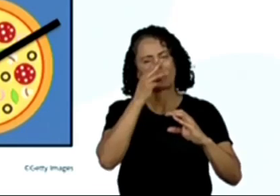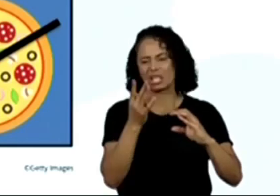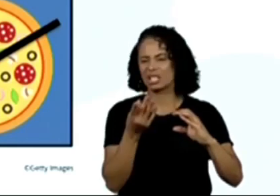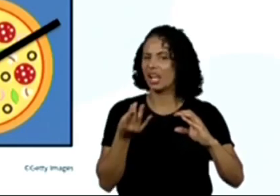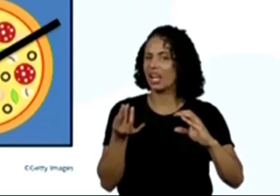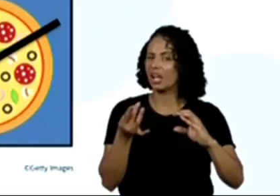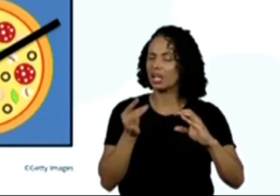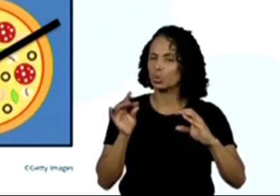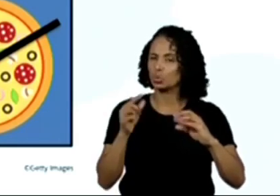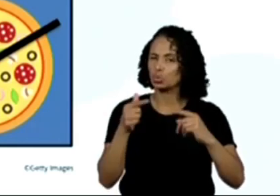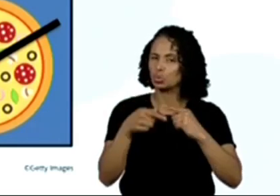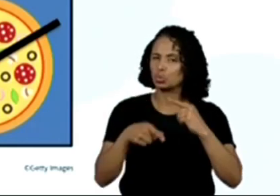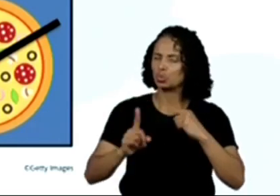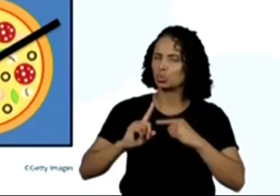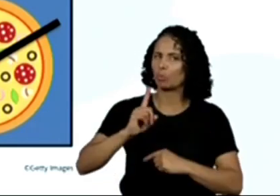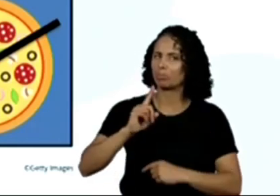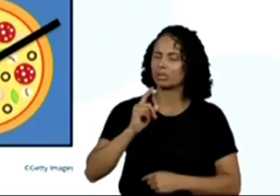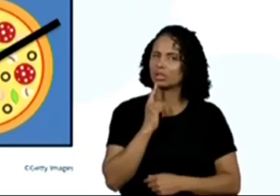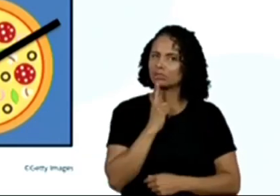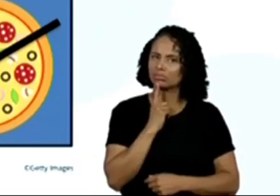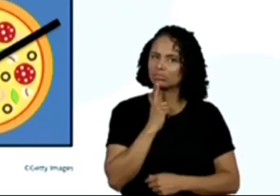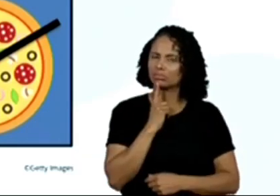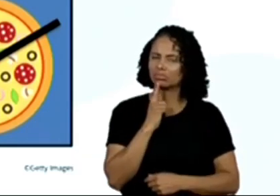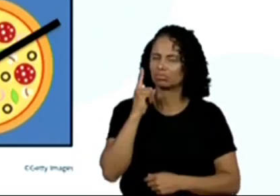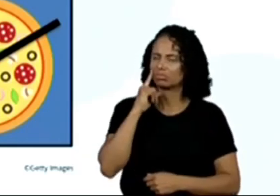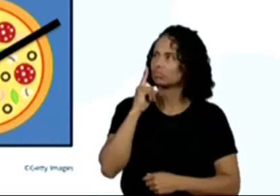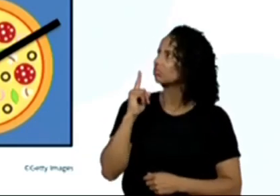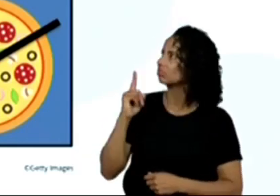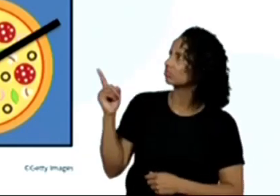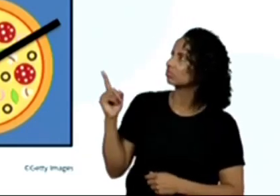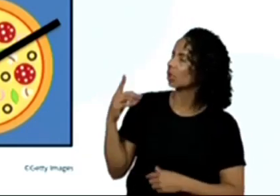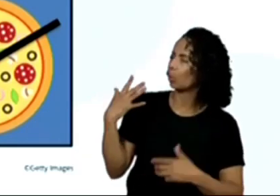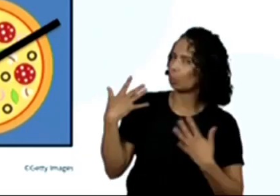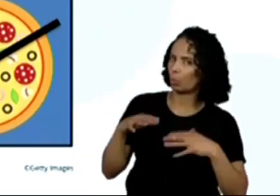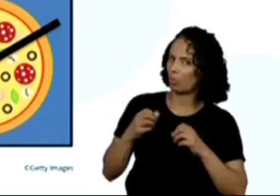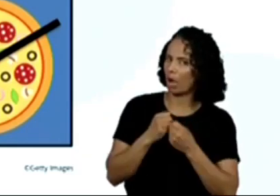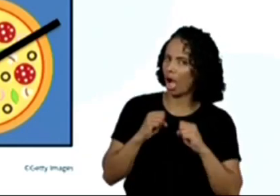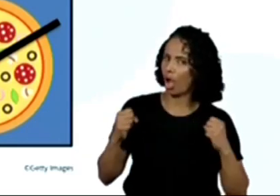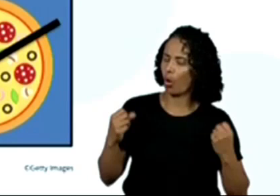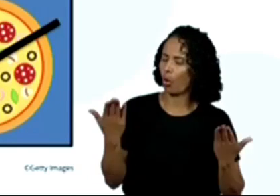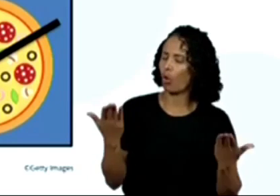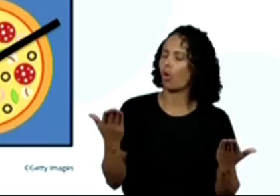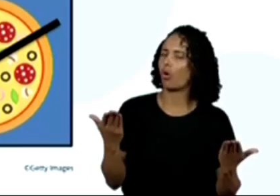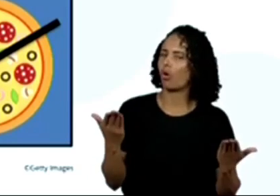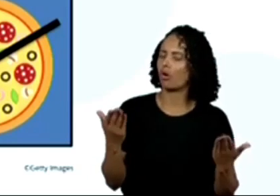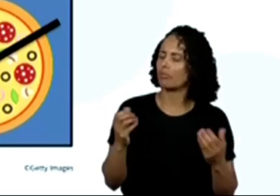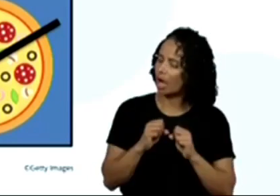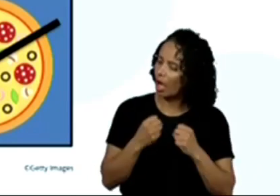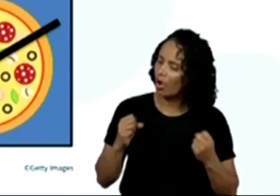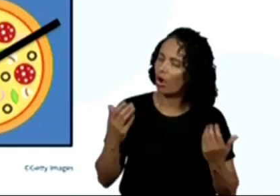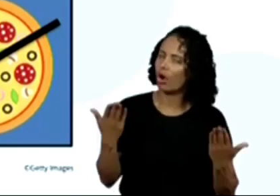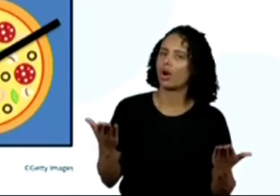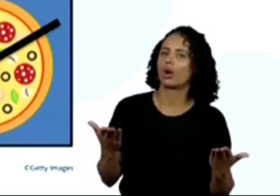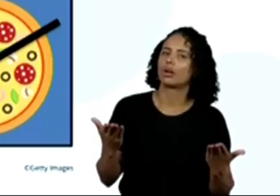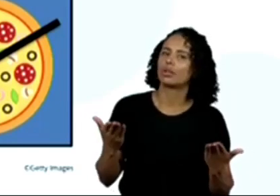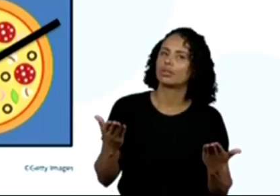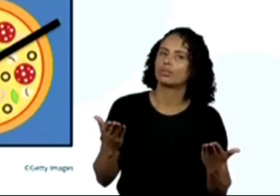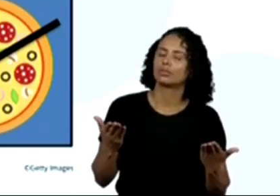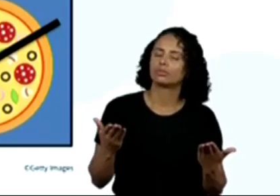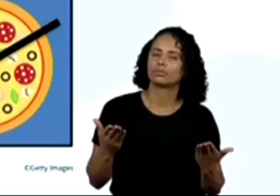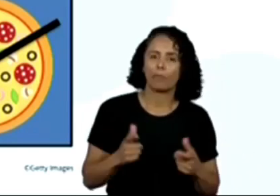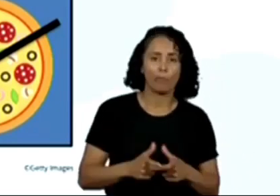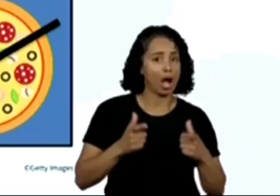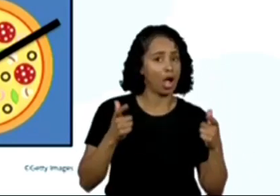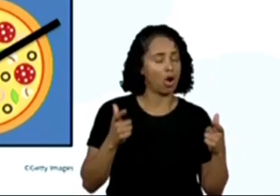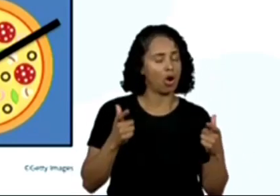Já a pessoa aqui, ó, olha, essa tem que estar com fome, né? Tem que estar, porque a pizza está quase inteira aí, né? A maior parte dela está aí. Então,